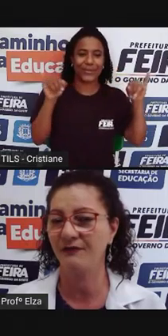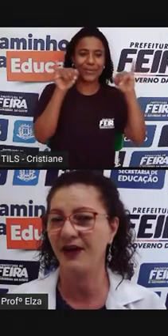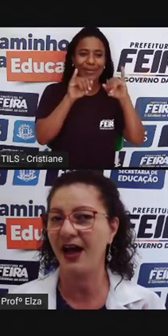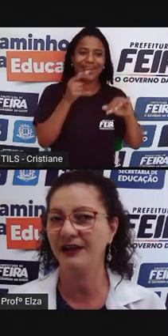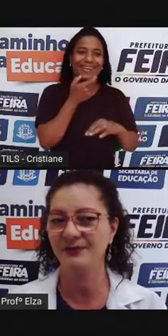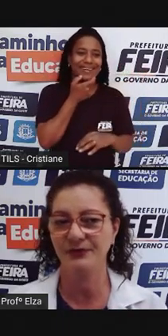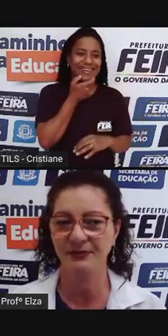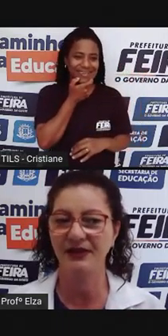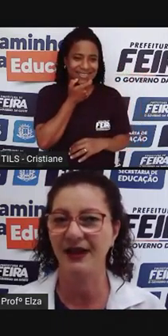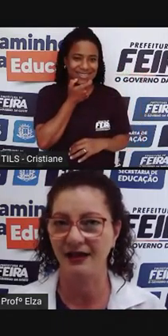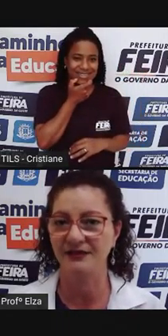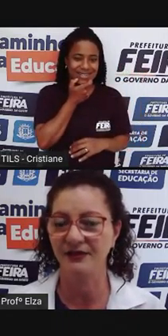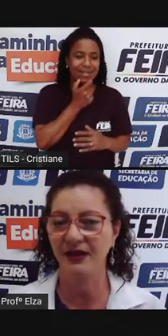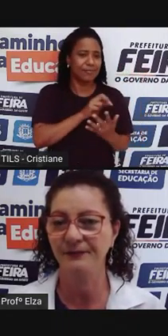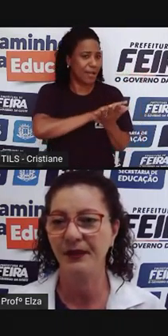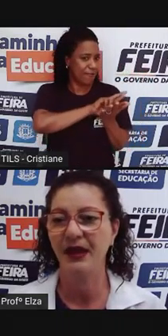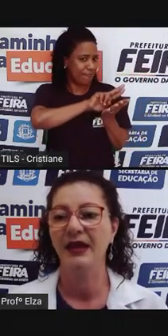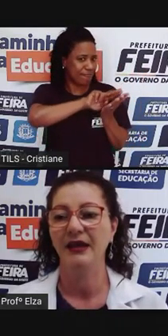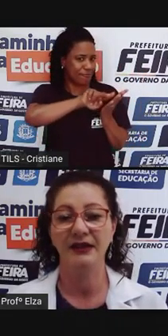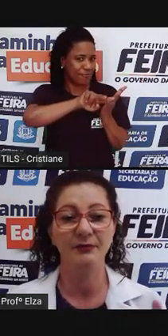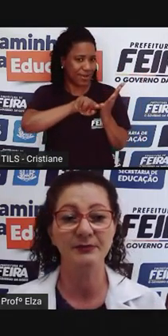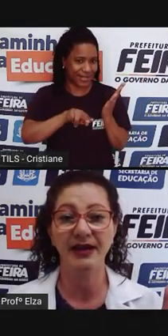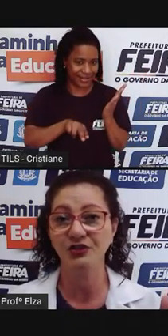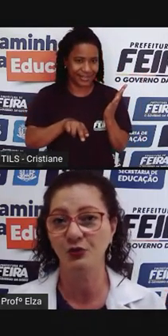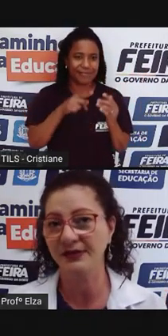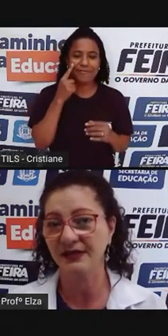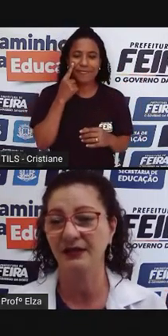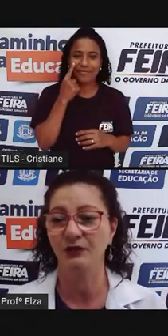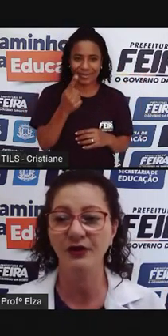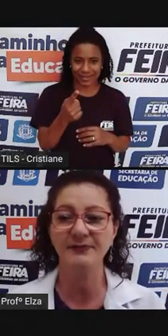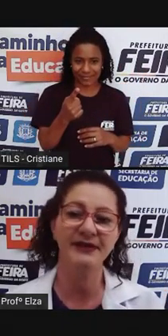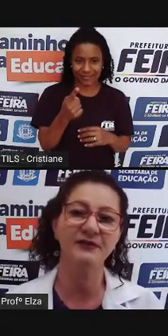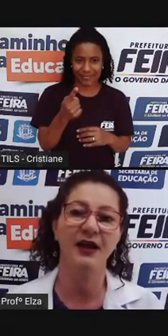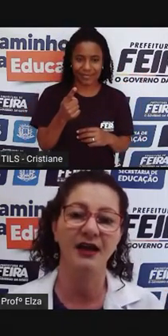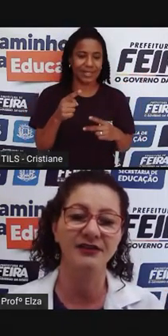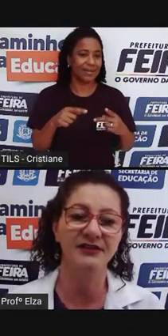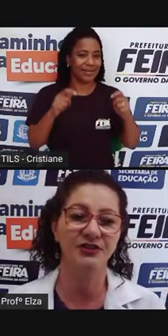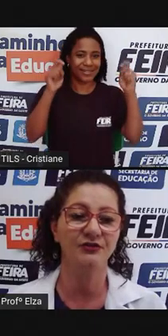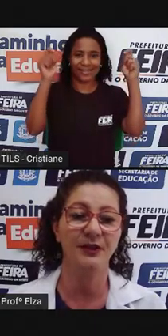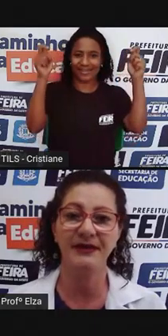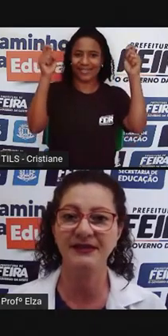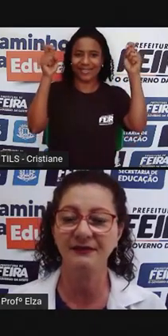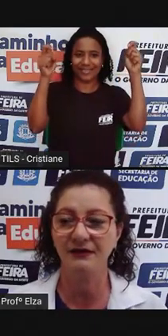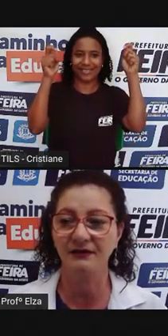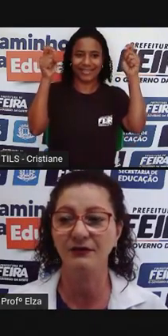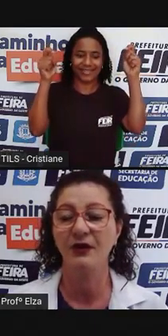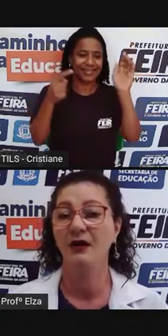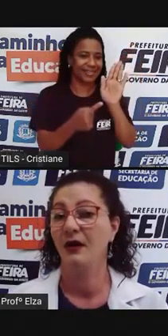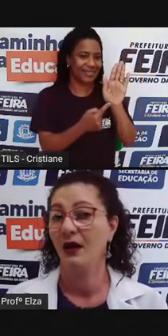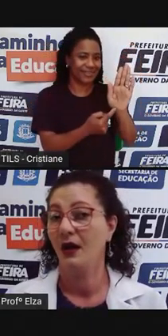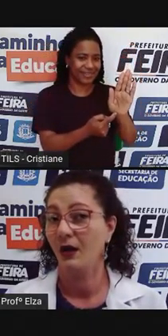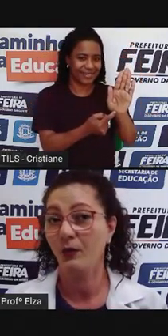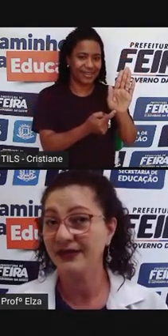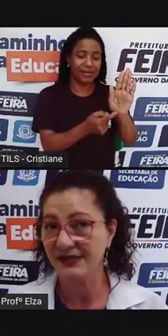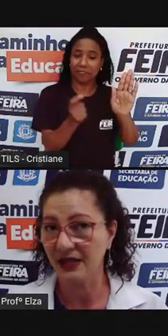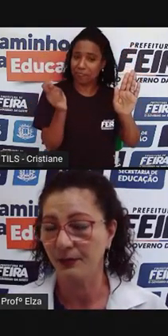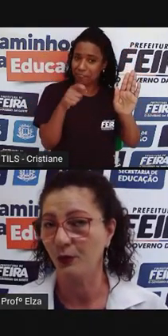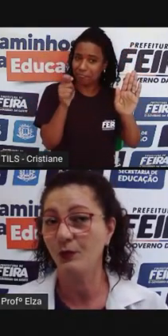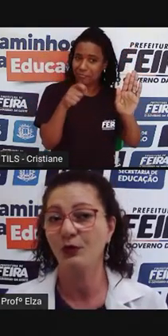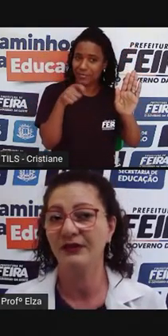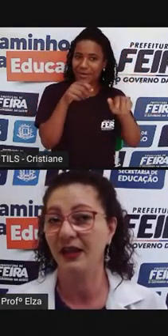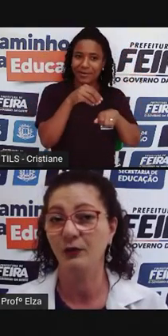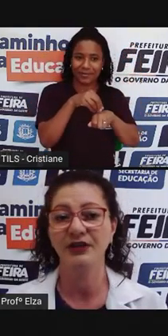aula várias possibilidades, né? E temos mais duas aqui, dois personagens que estão te apresentando um